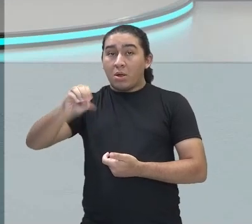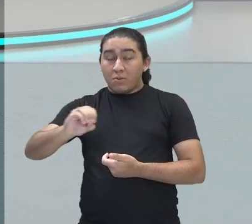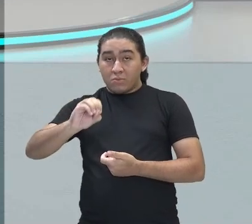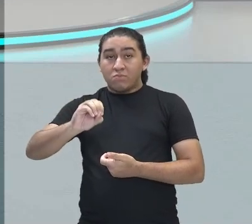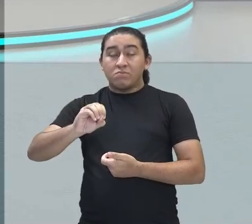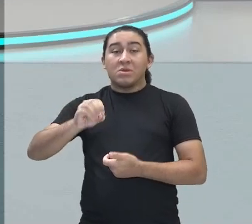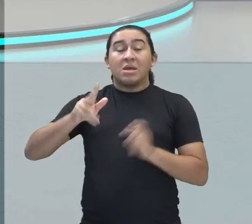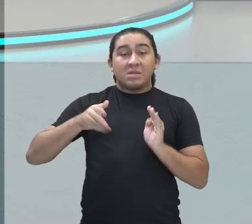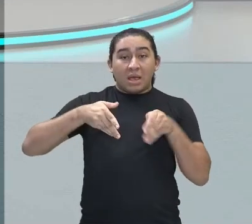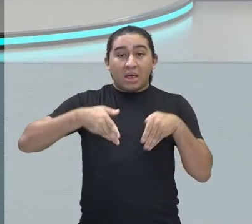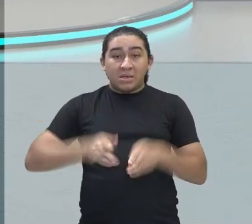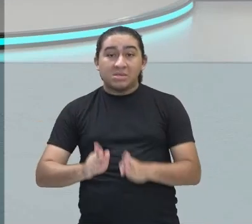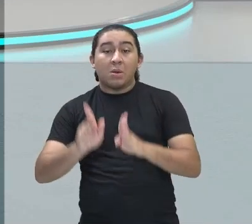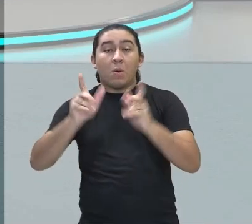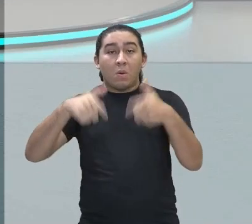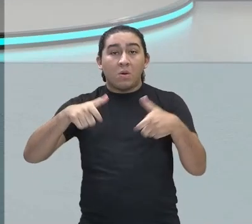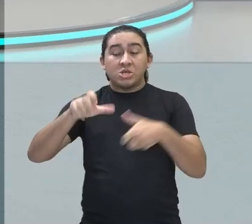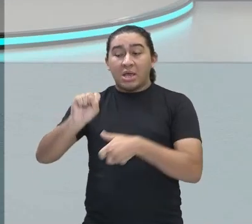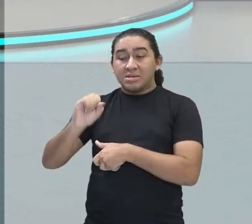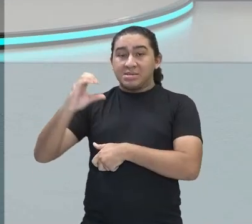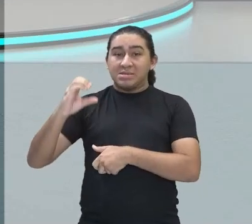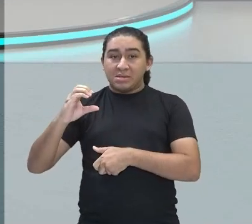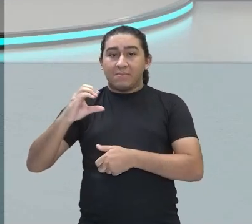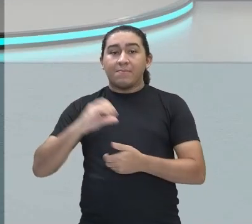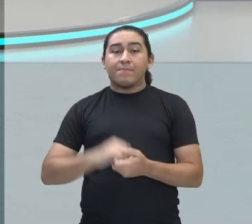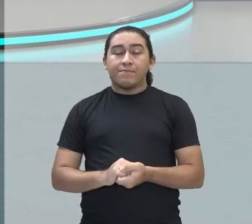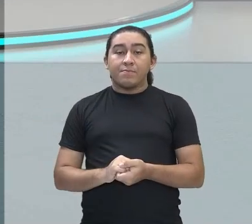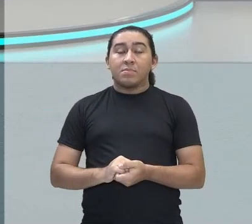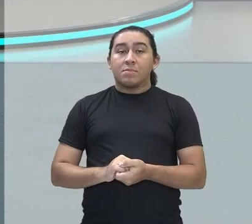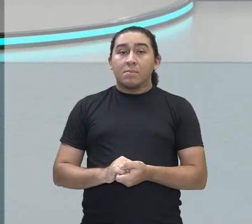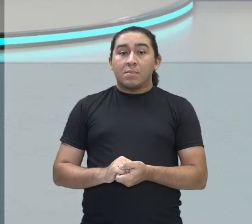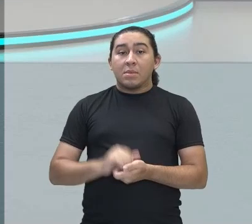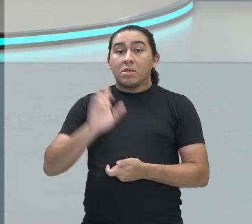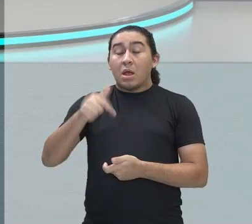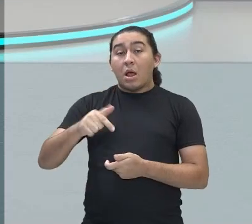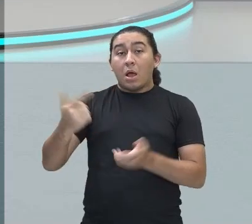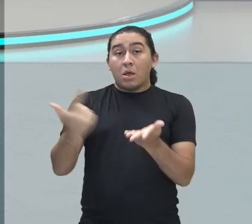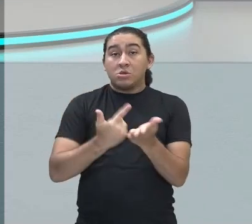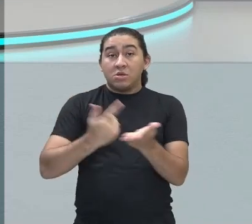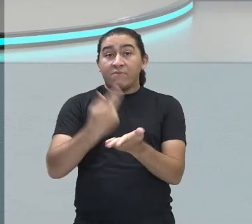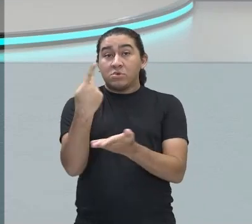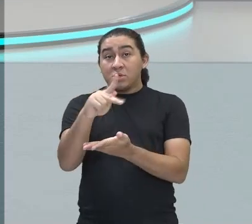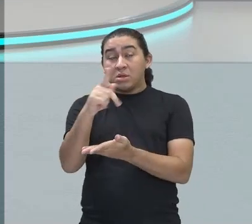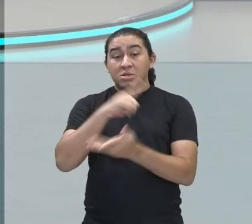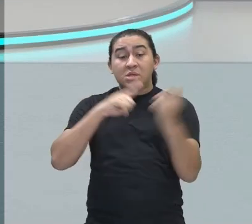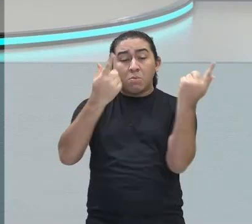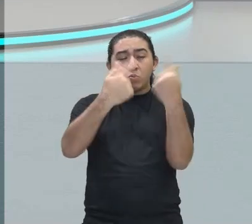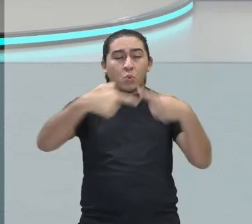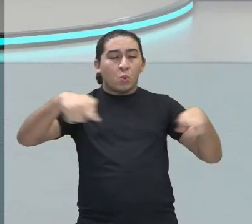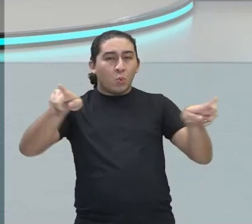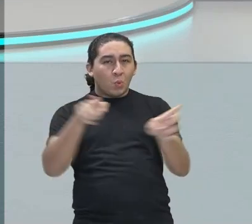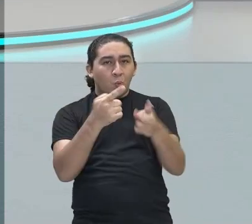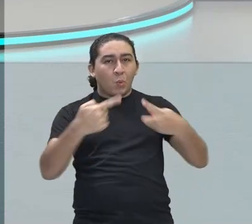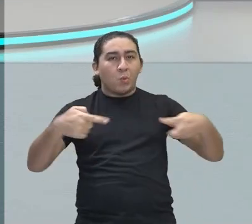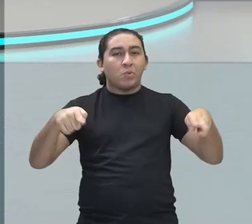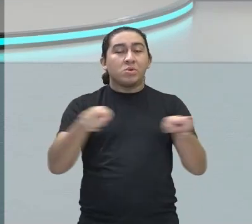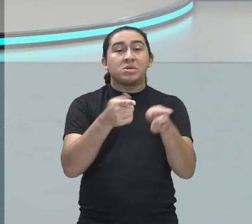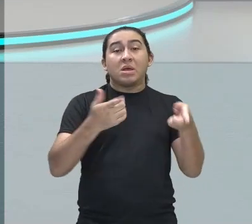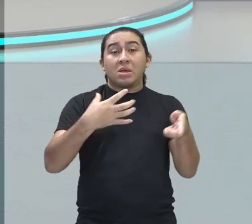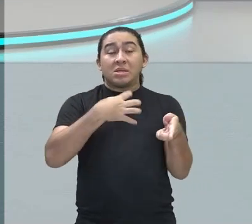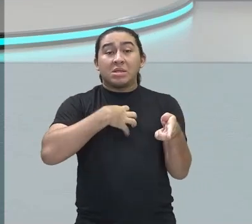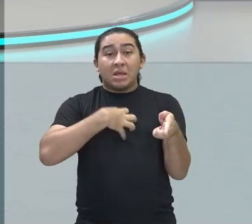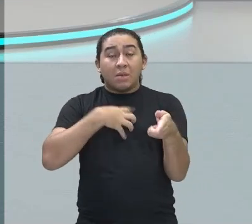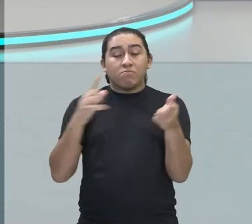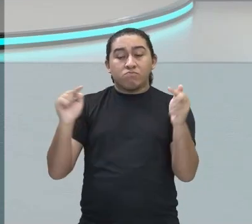em Florianópolis, Santa Catarina. Sua obra é marcada pela musicalidade e